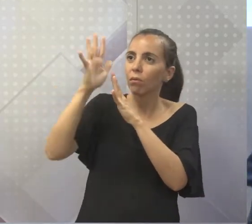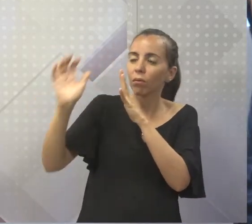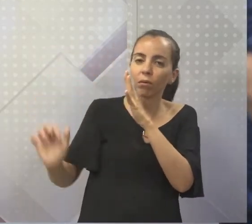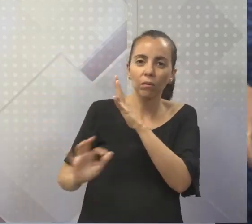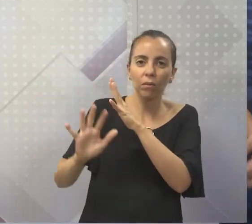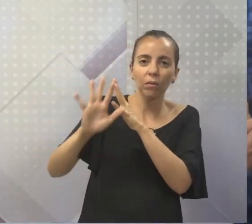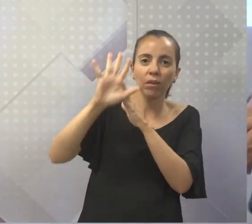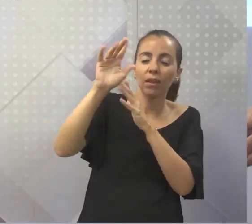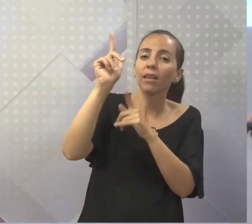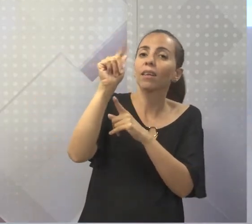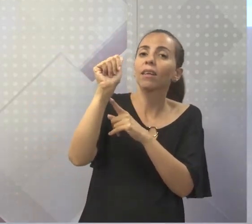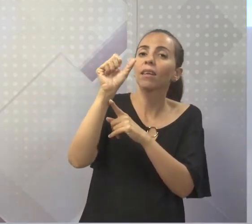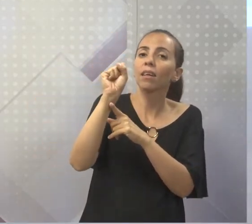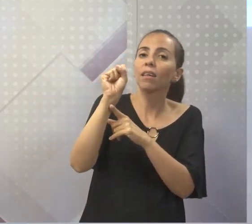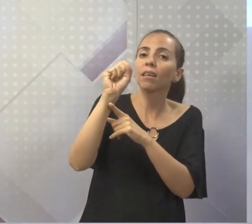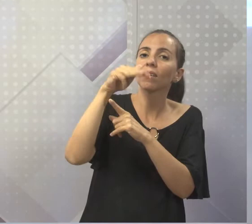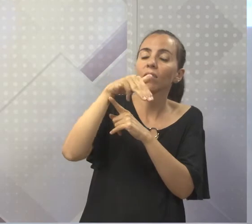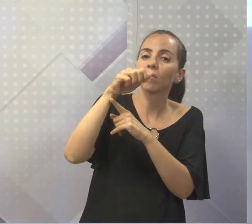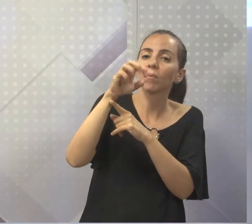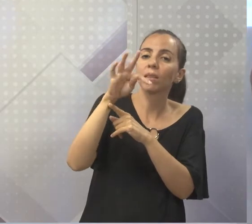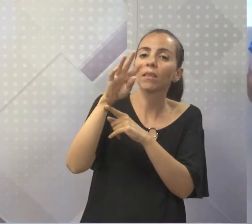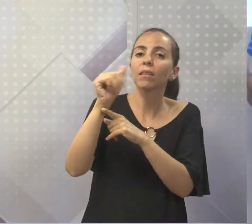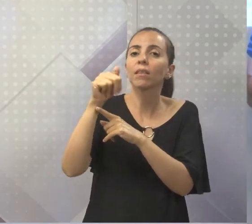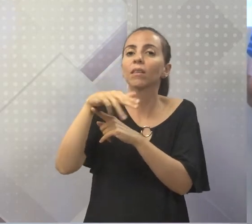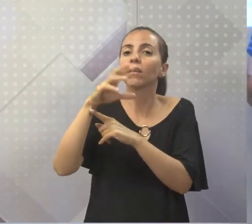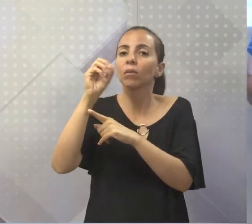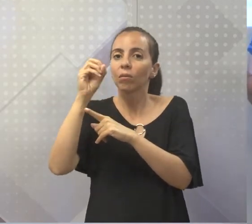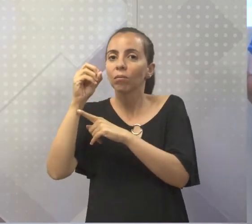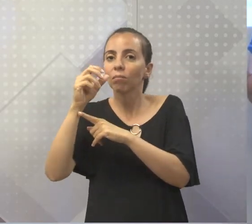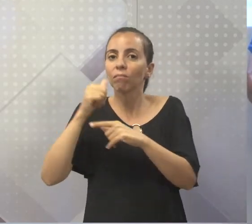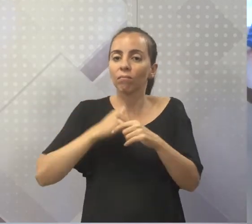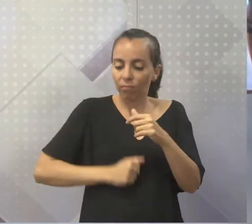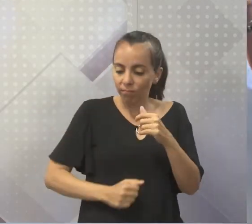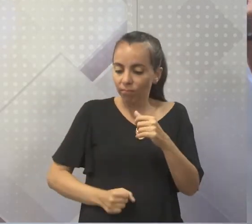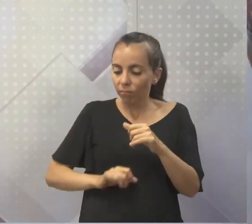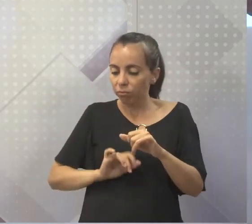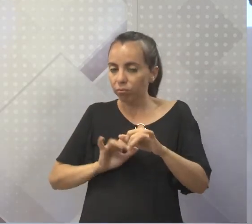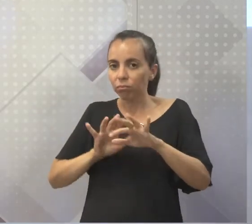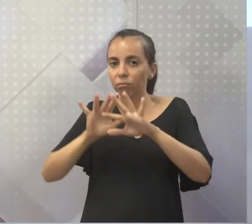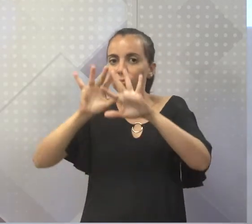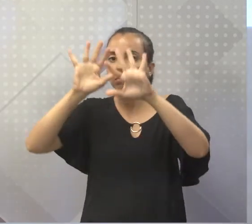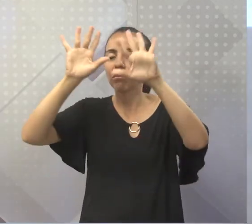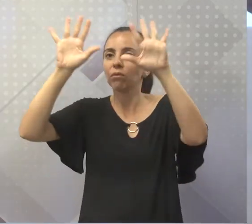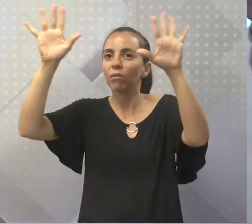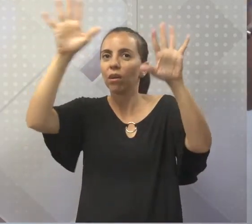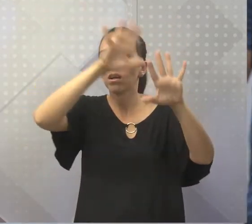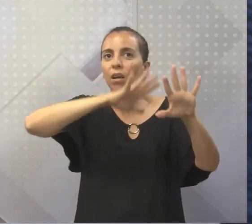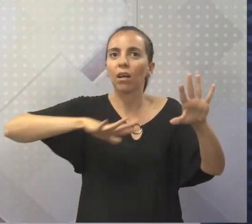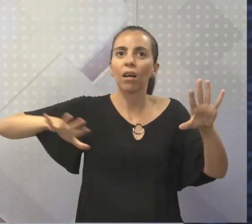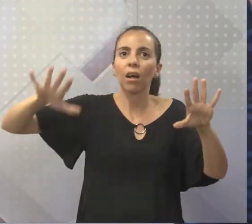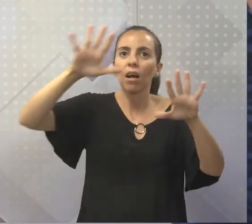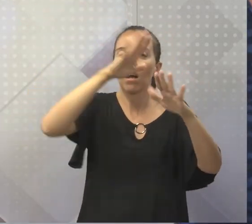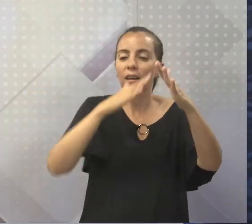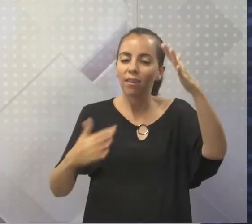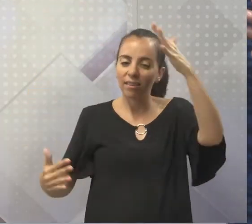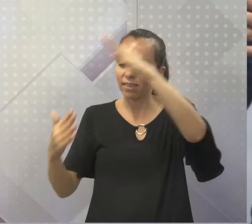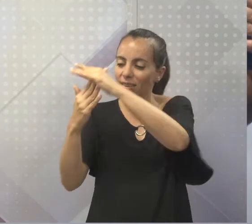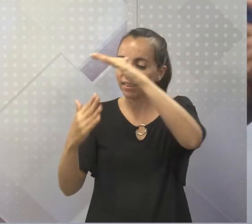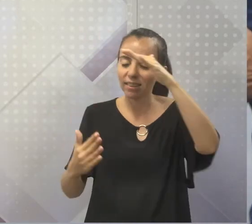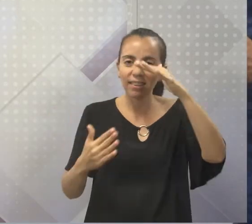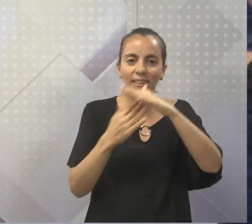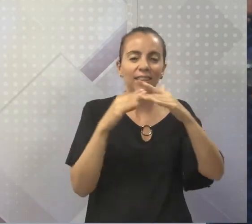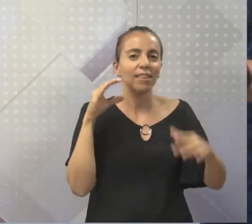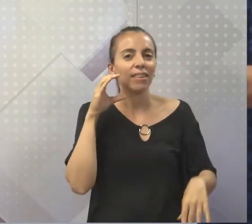metano para intensificar o efeito estufa é isso que o homem não percebe